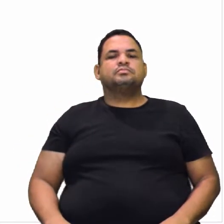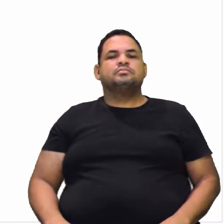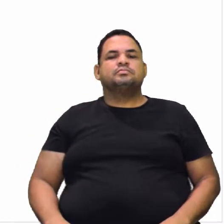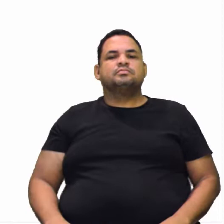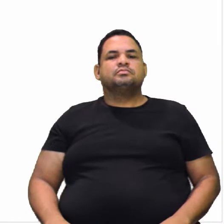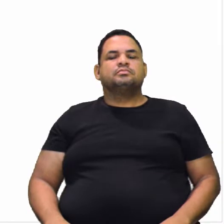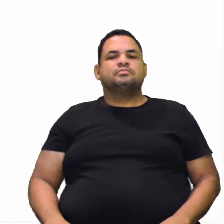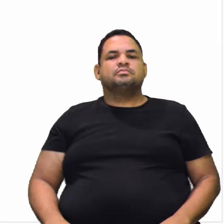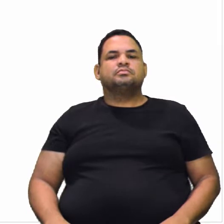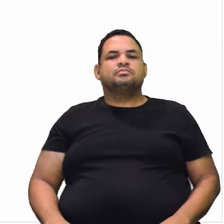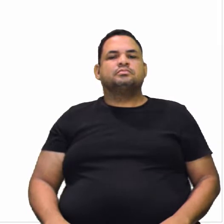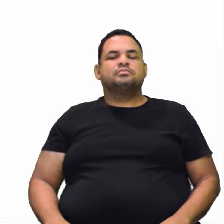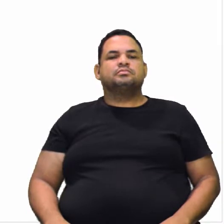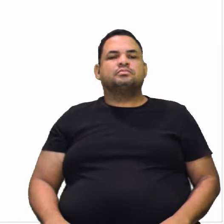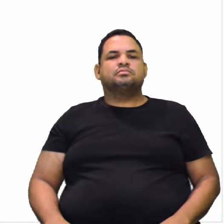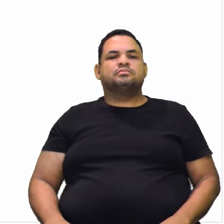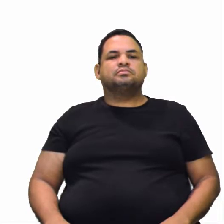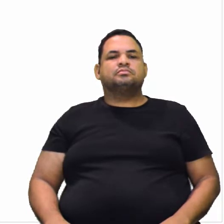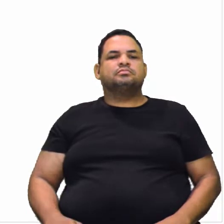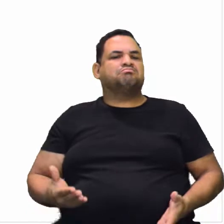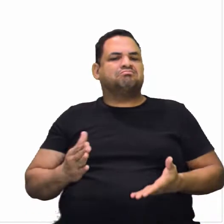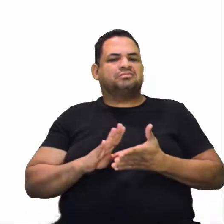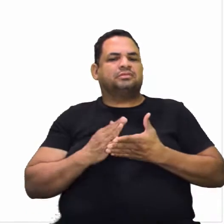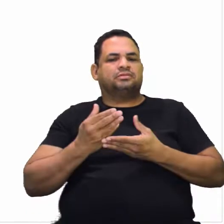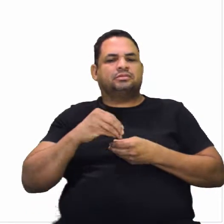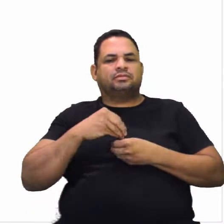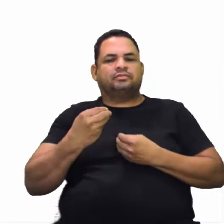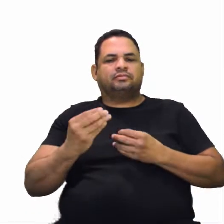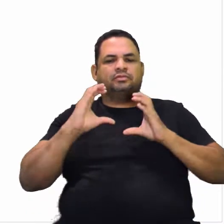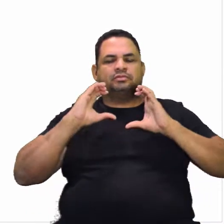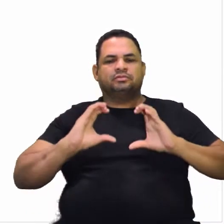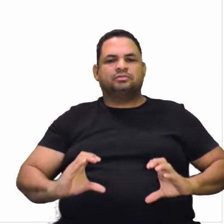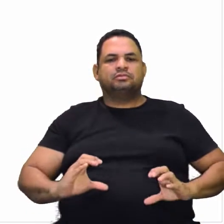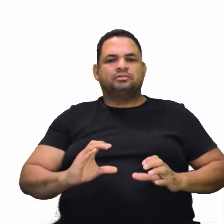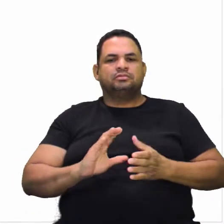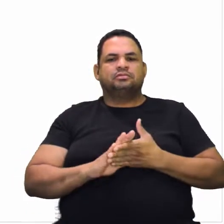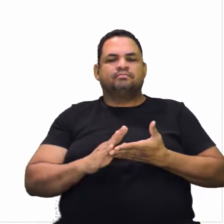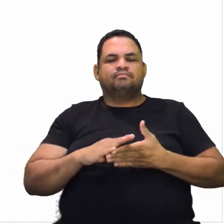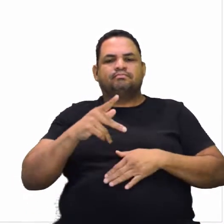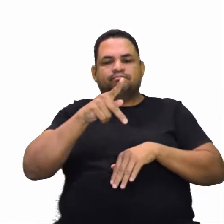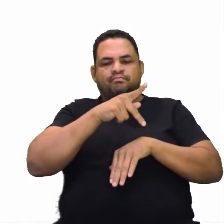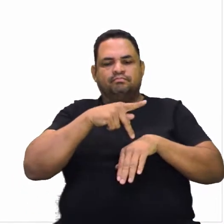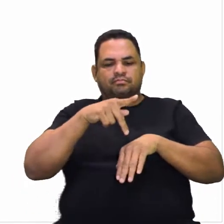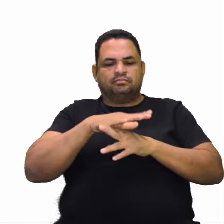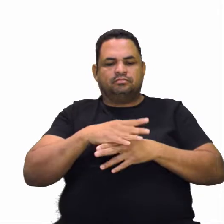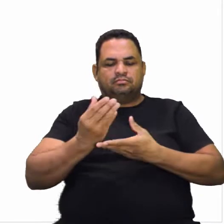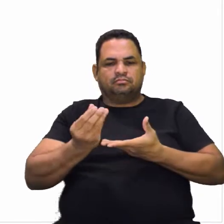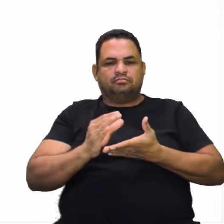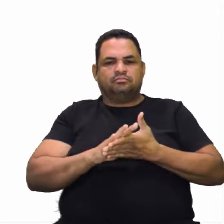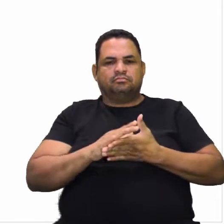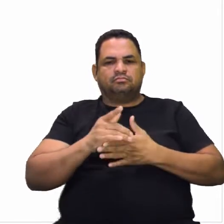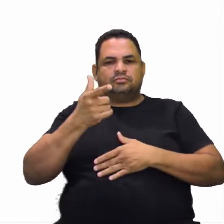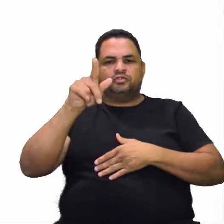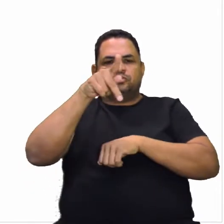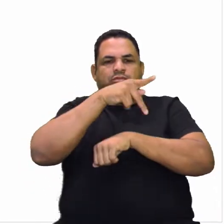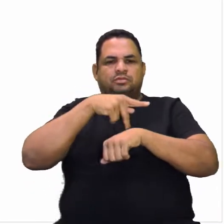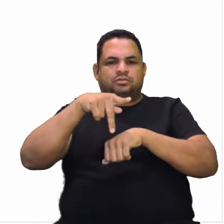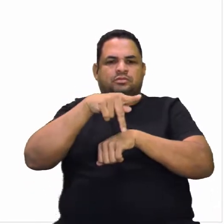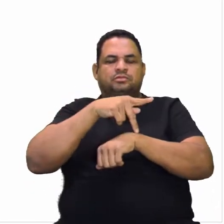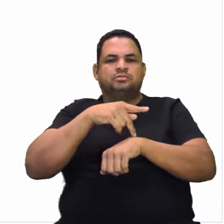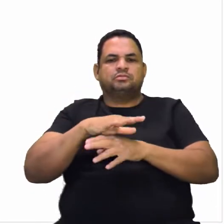O meteco também não se encaixava dentro da cidadania. Eram os estrangeiros que habitavam